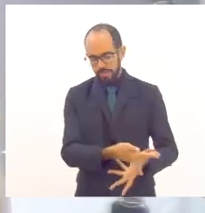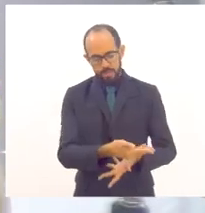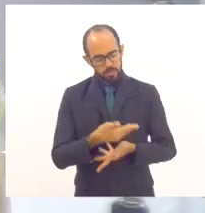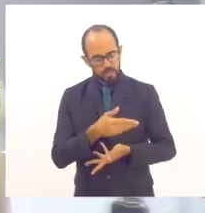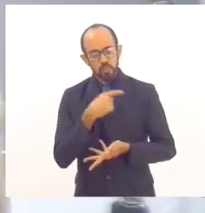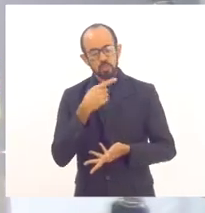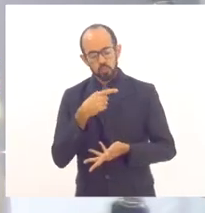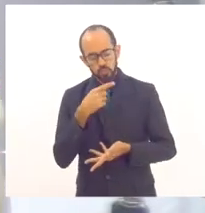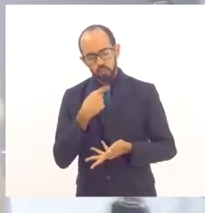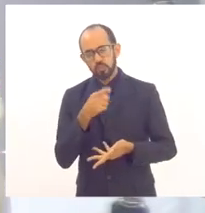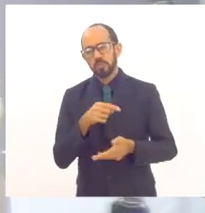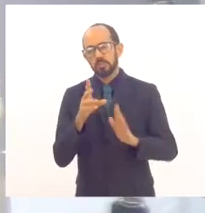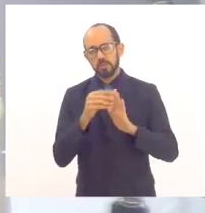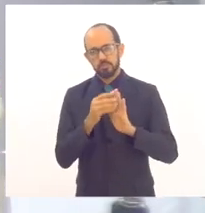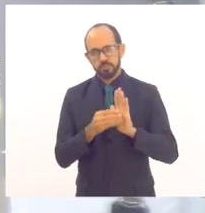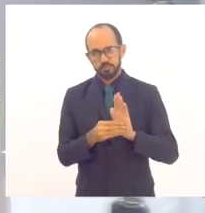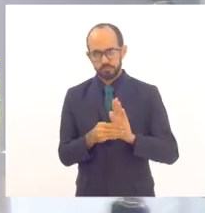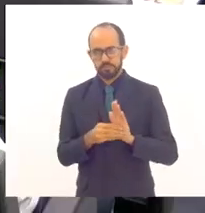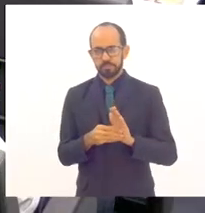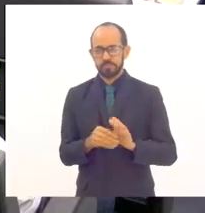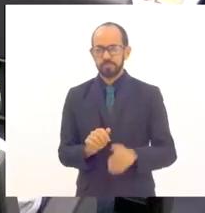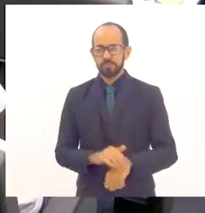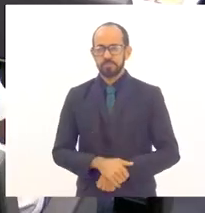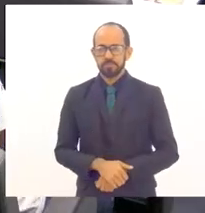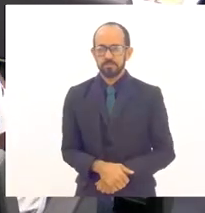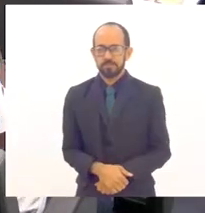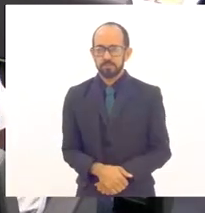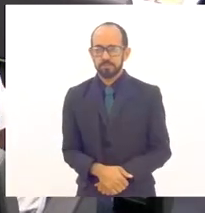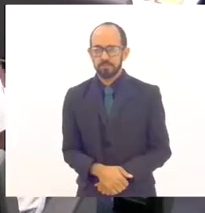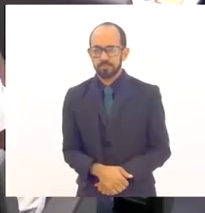dúvida, para que esse credenciamento seja feito.